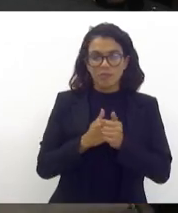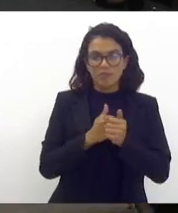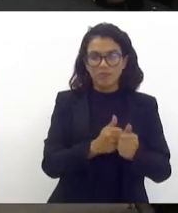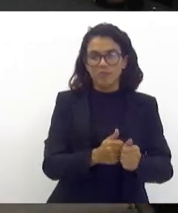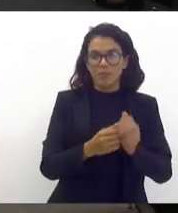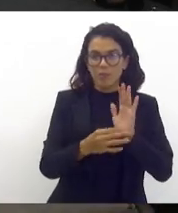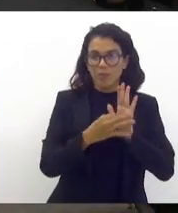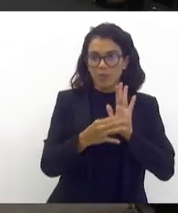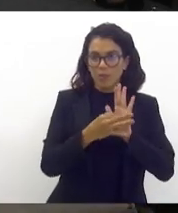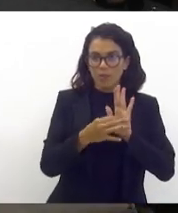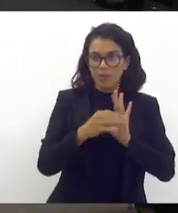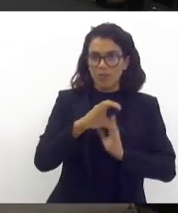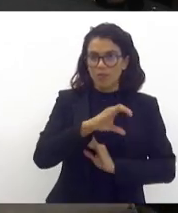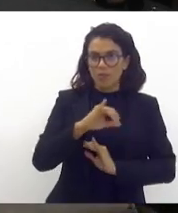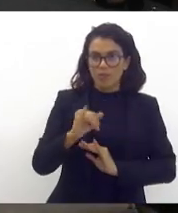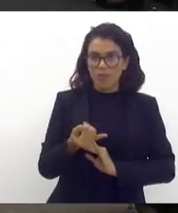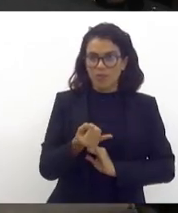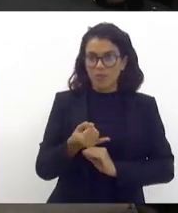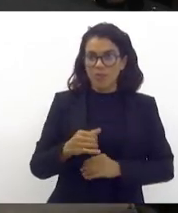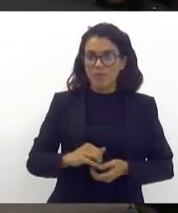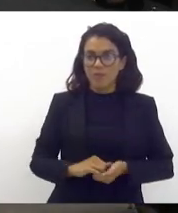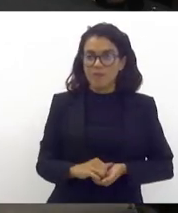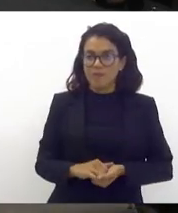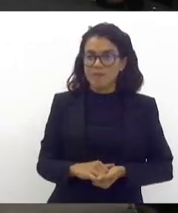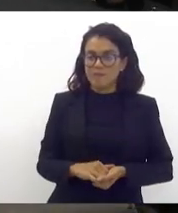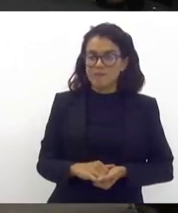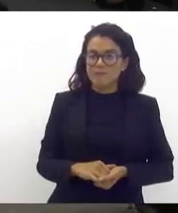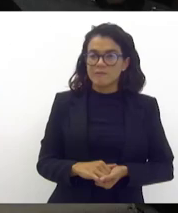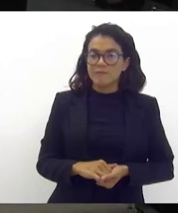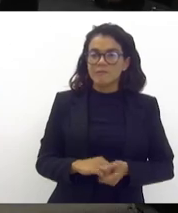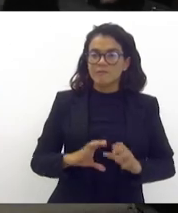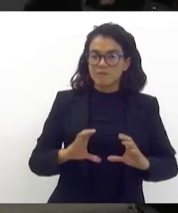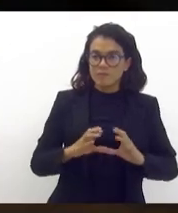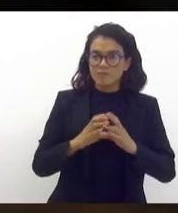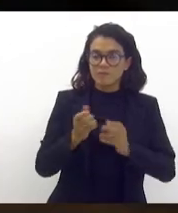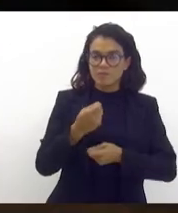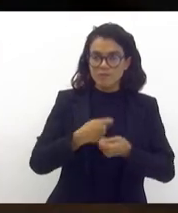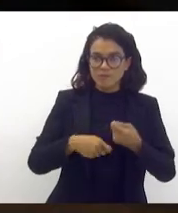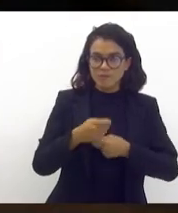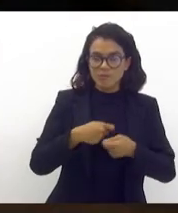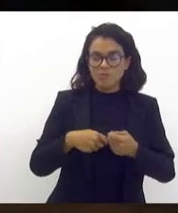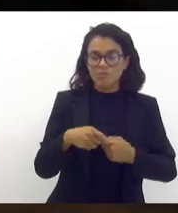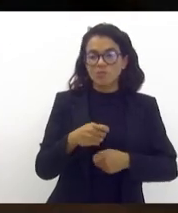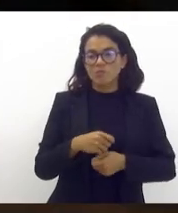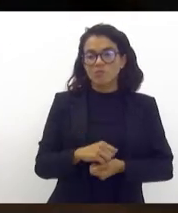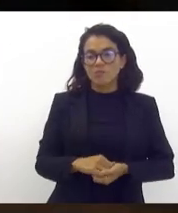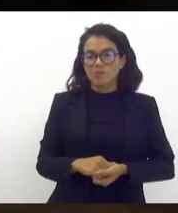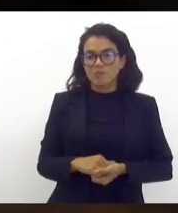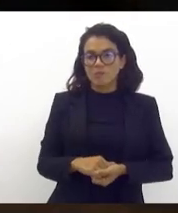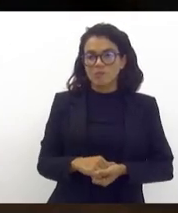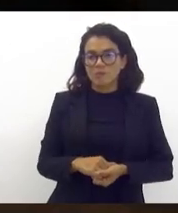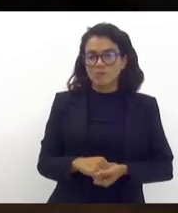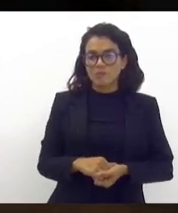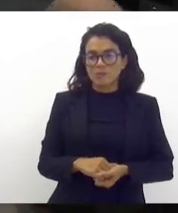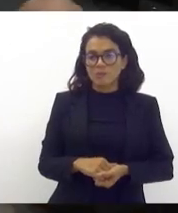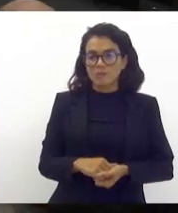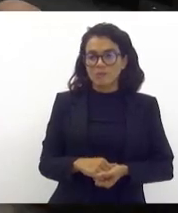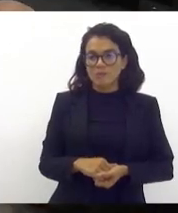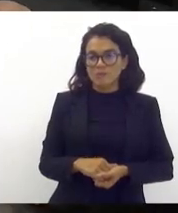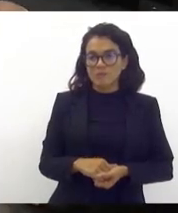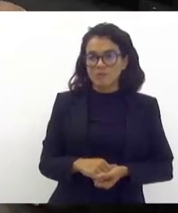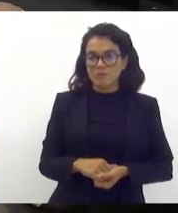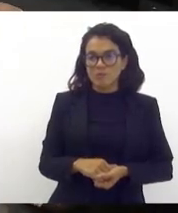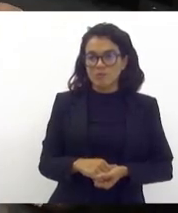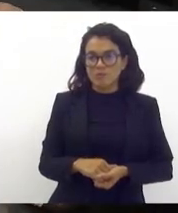Acompanhando o parecer, senhor presidente. Muito obrigado. Pela Comissão de Orçamento e Finanças, deputado Carlos Macedo.